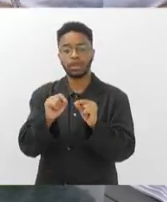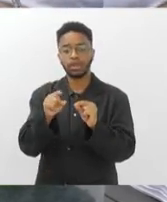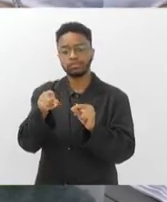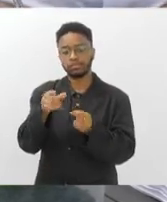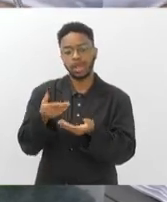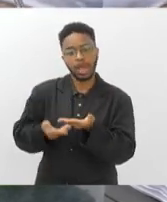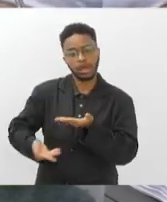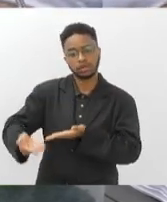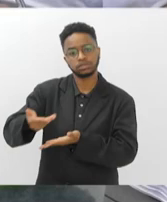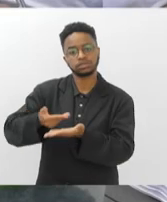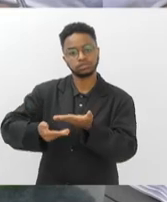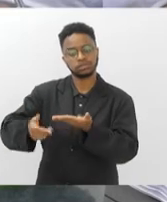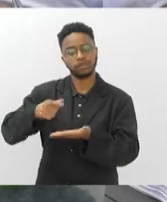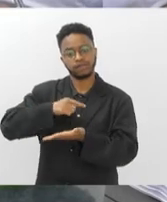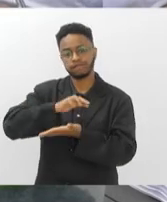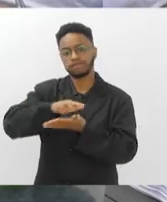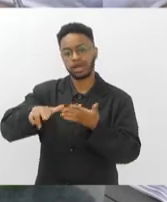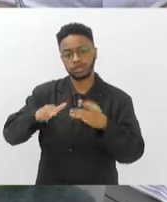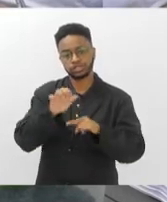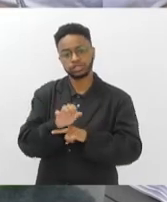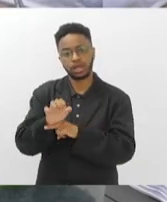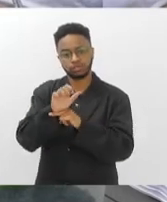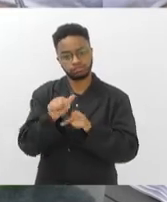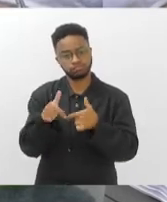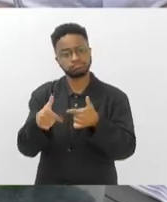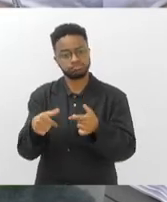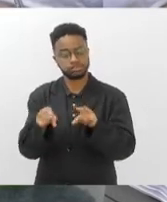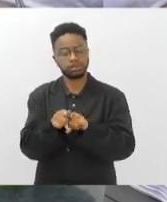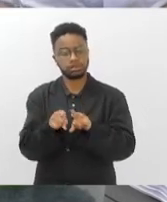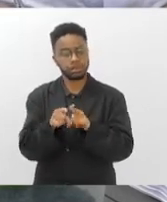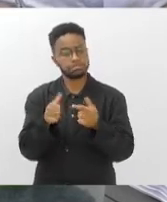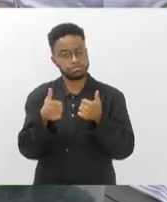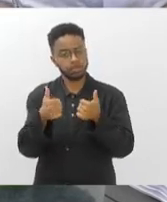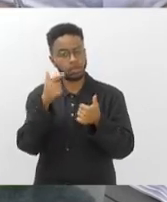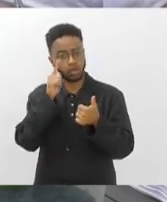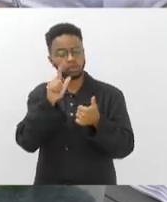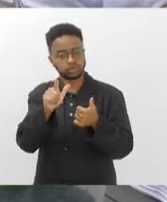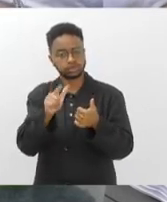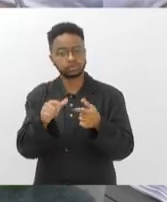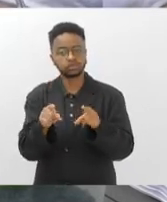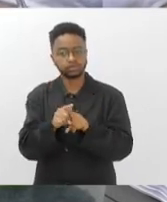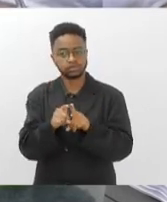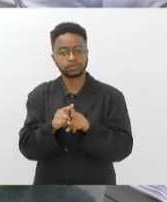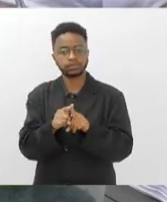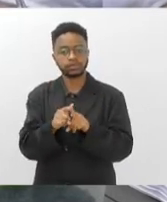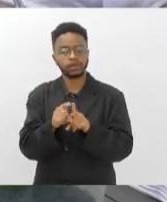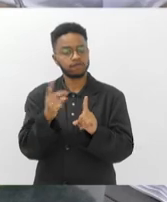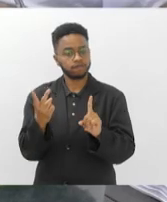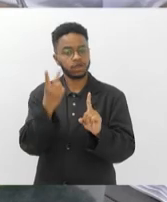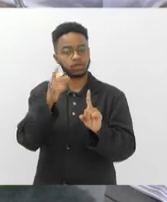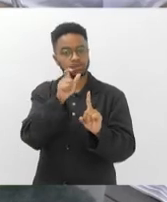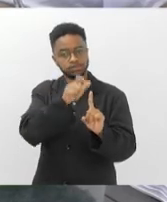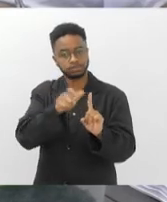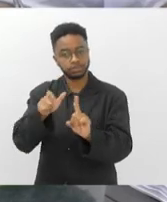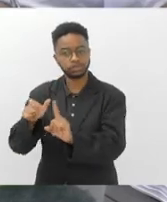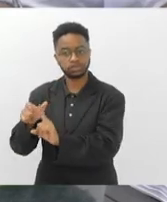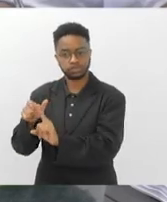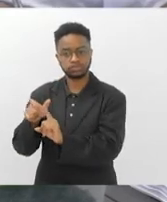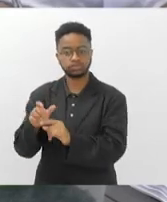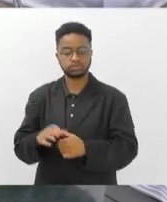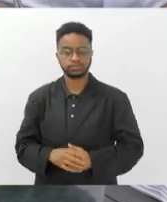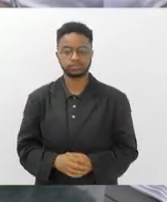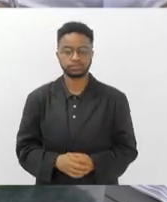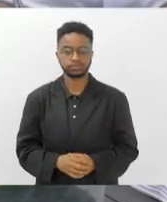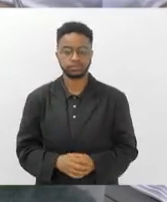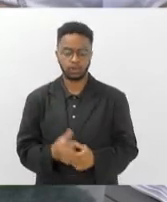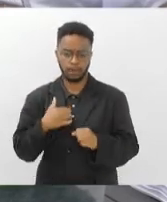cooperação, vários estados estão fazendo com sucesso, reconhecendo esses brigadistas que não recebem... Me permite a parte,